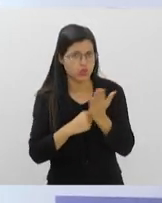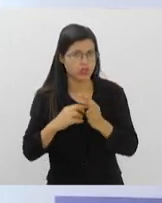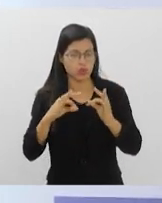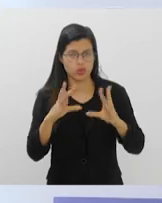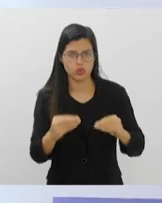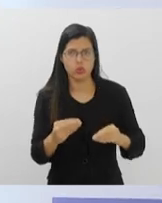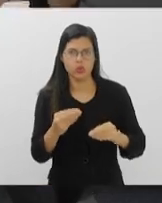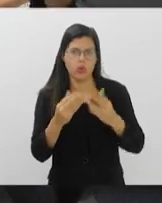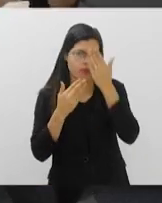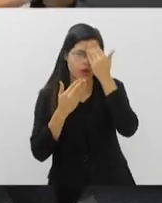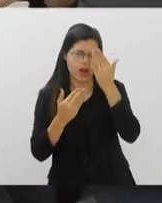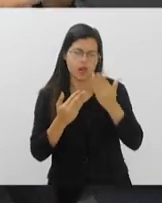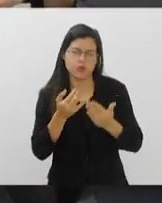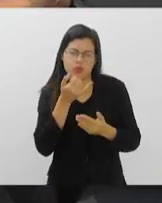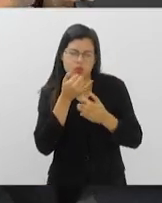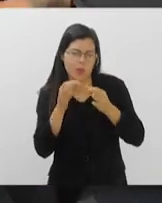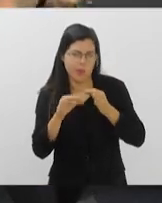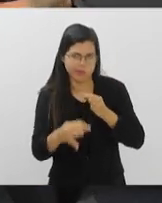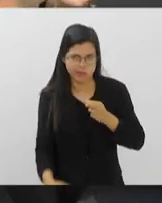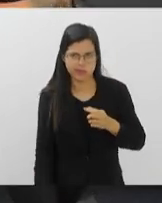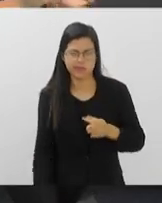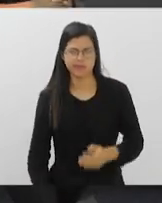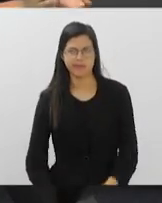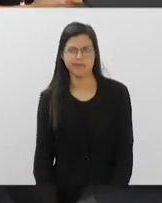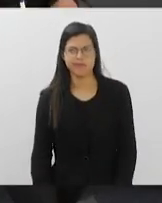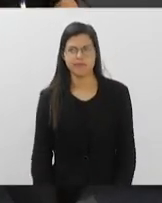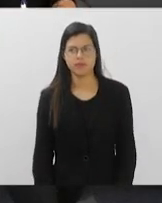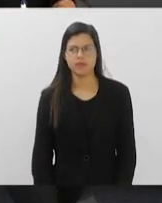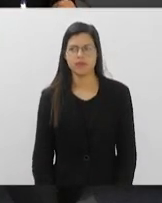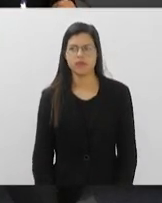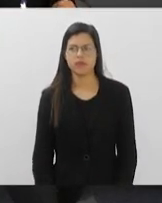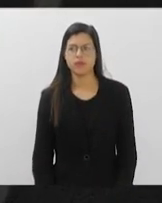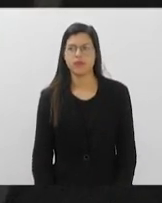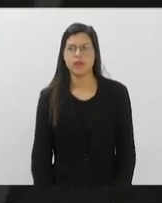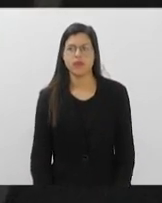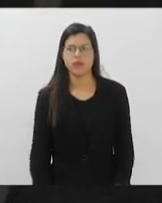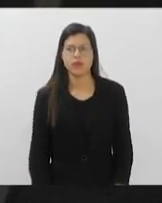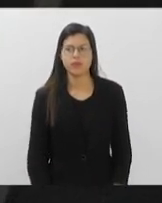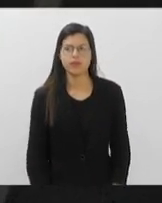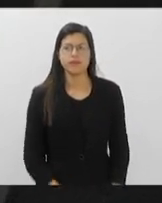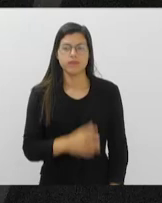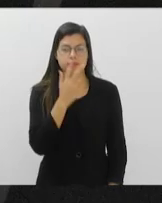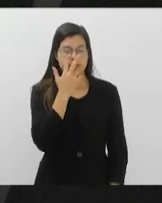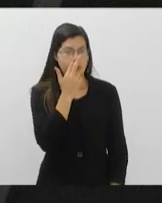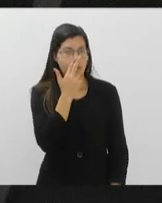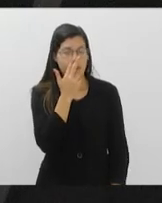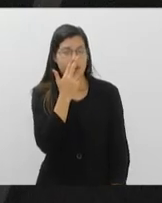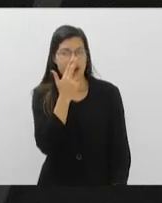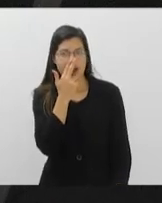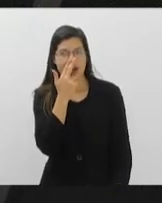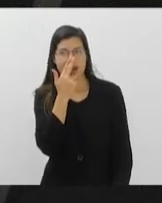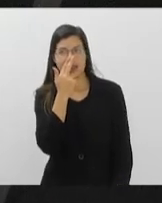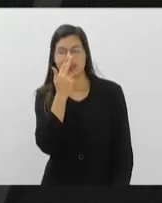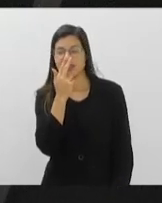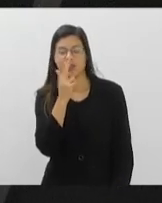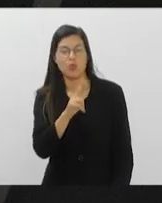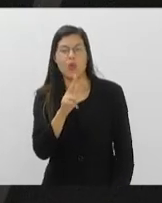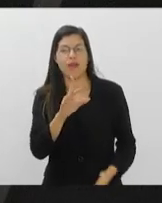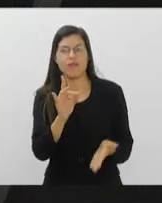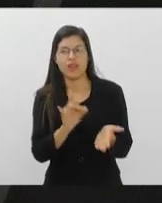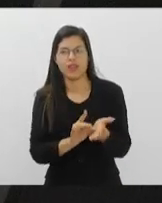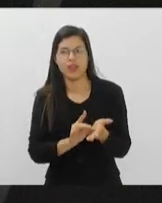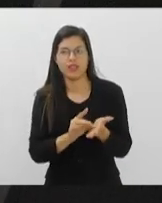me alongar gente parece eh surreal